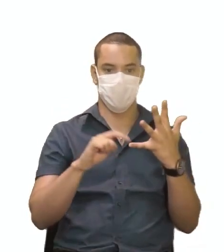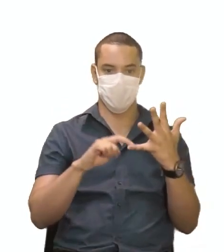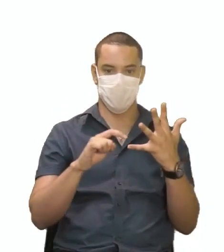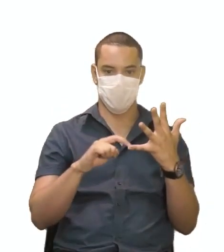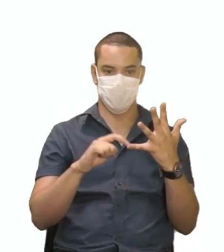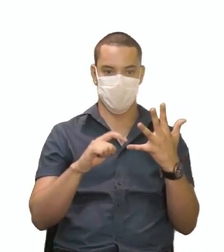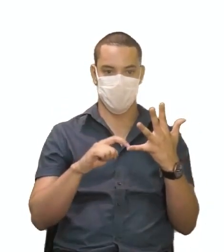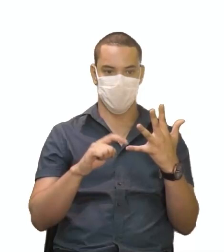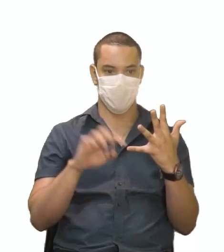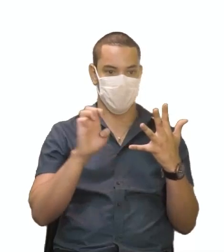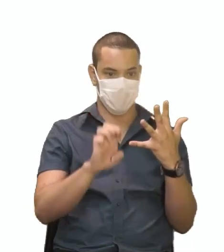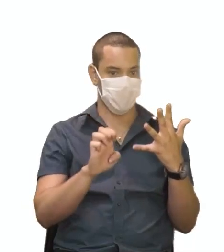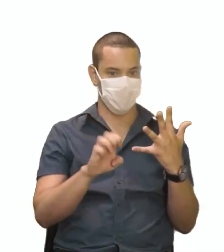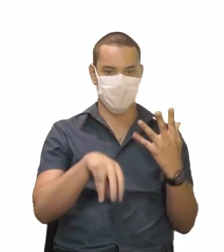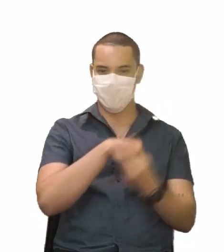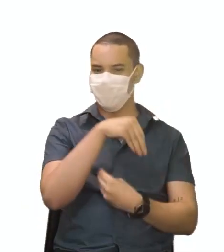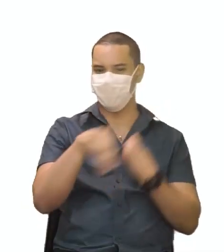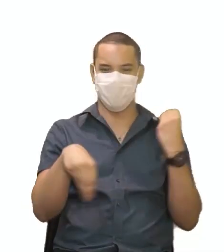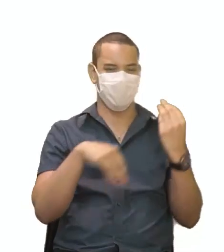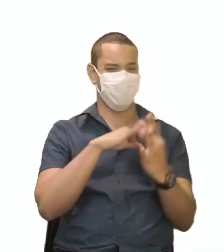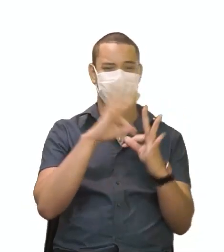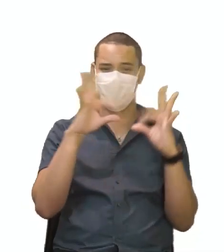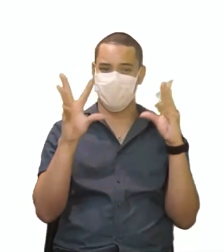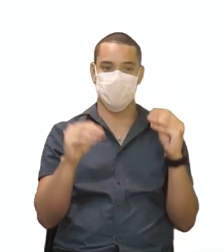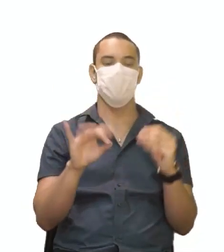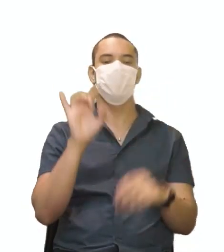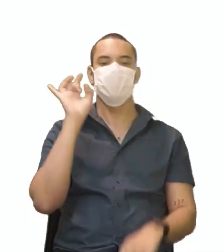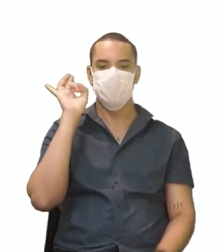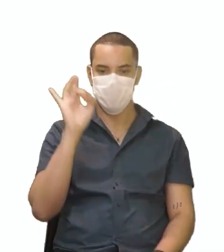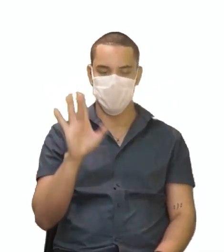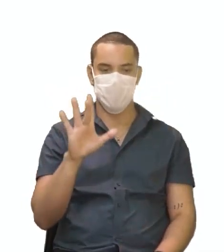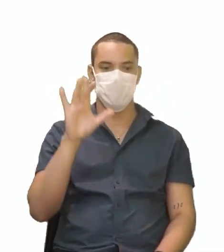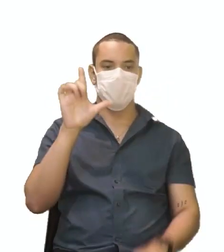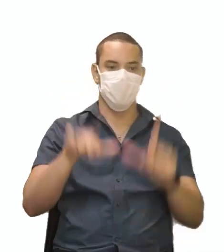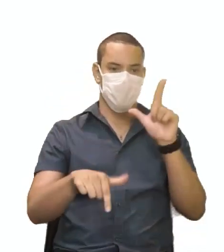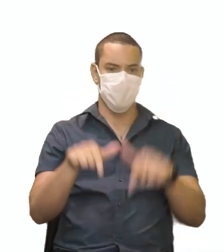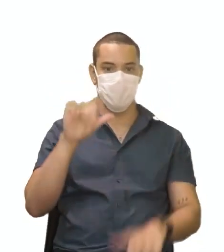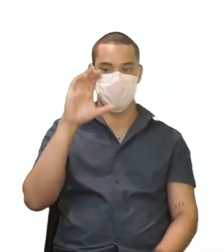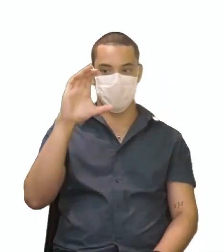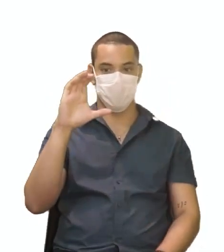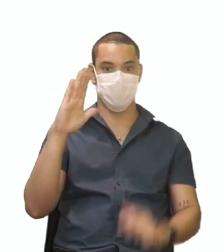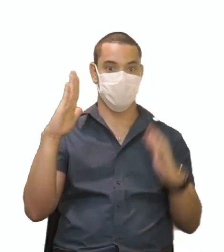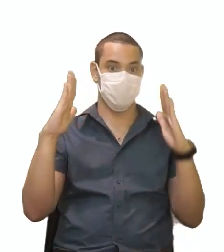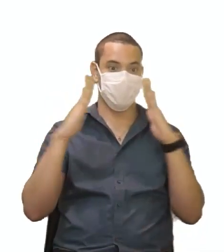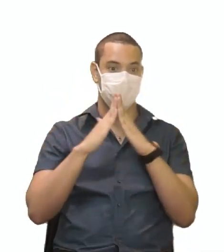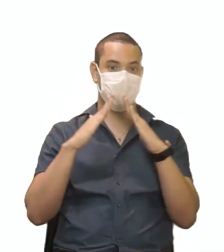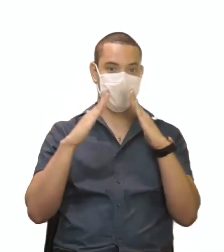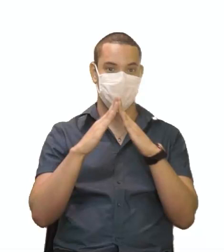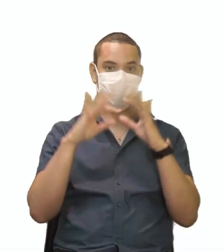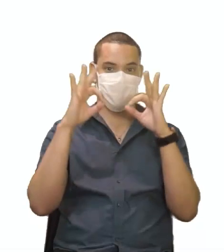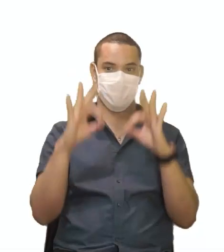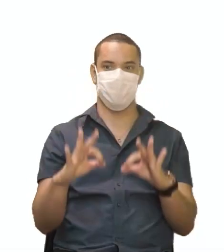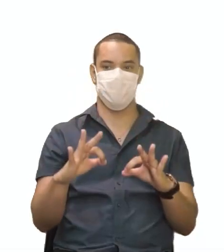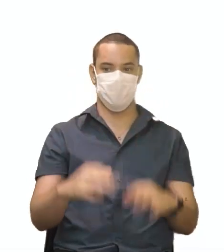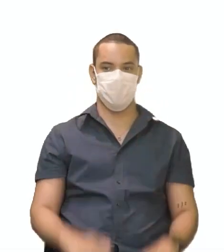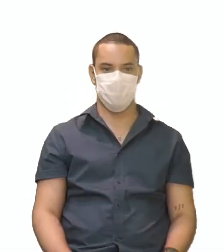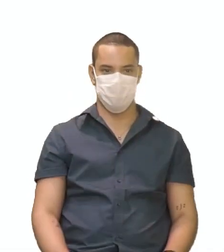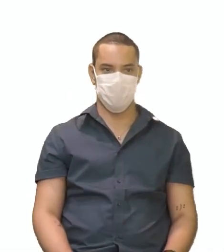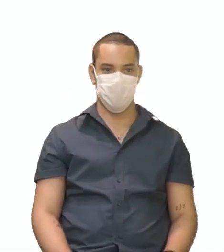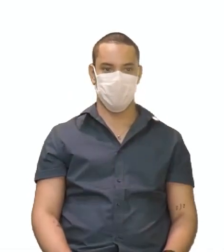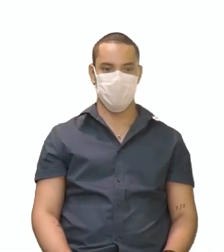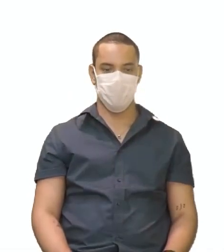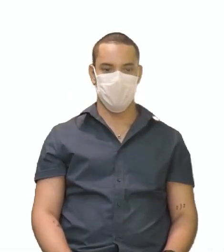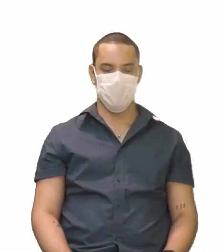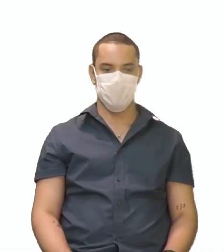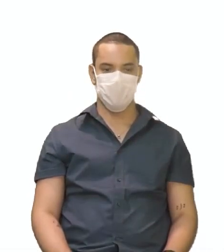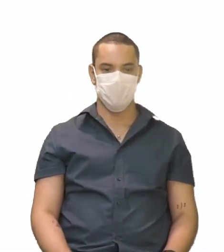2 e telófase 2, aí bagunçou tudo. Então, a gente só tem a letra C de casinha como correta, tá? Fase